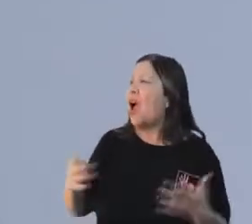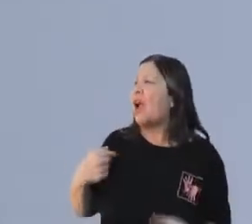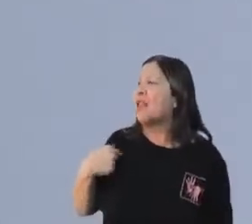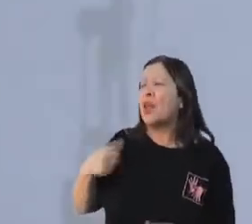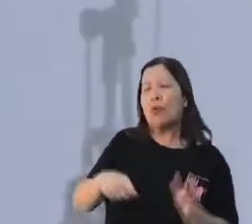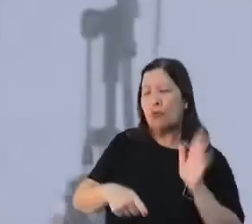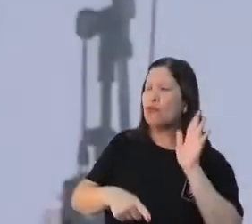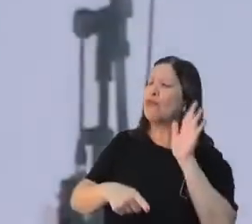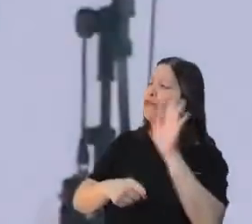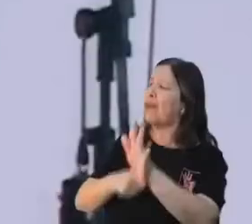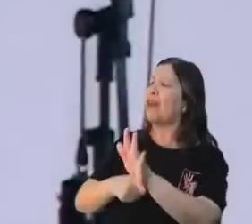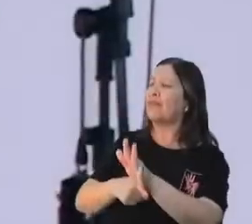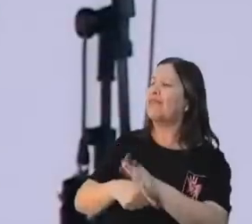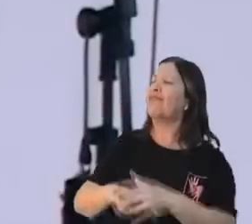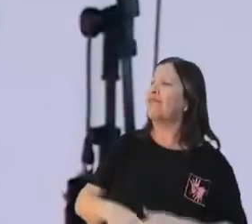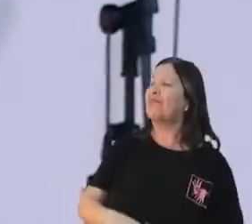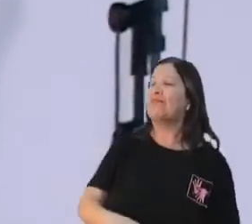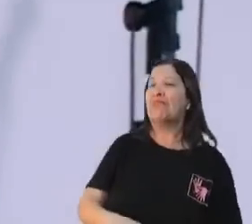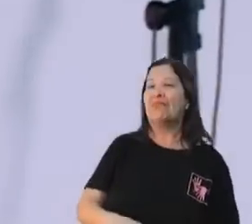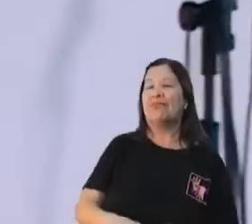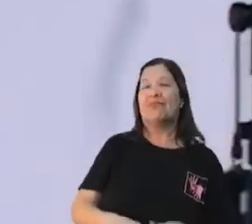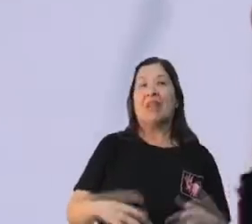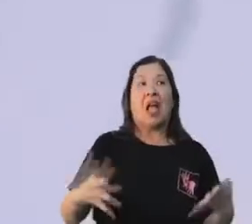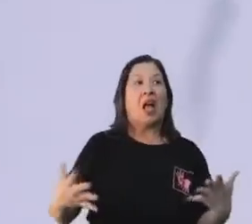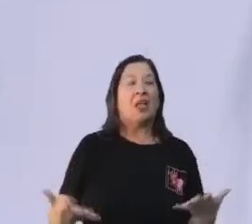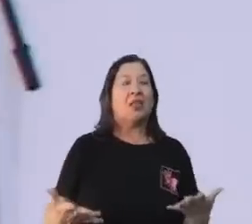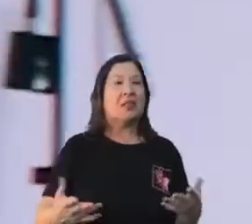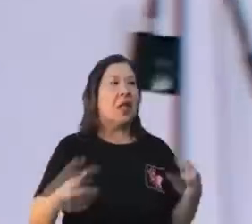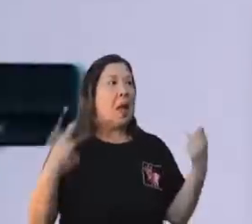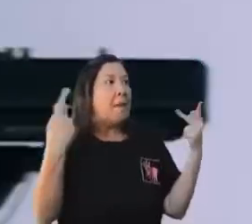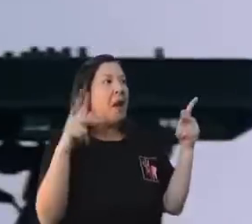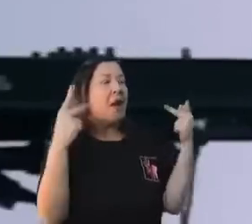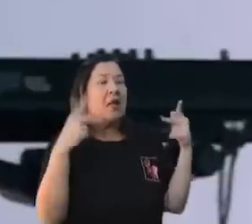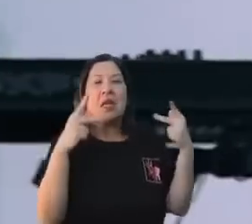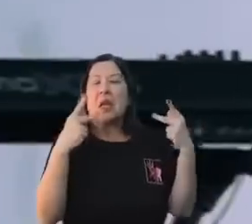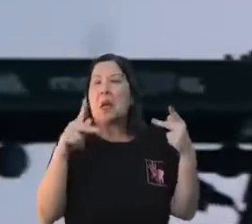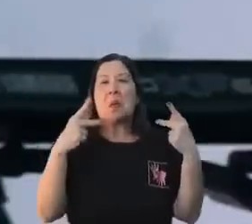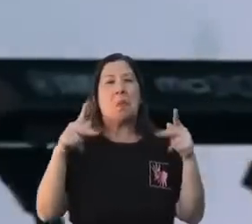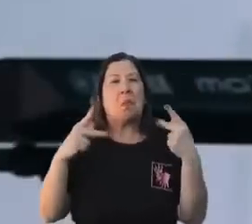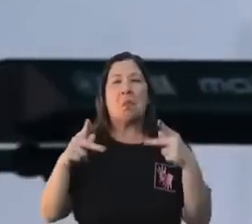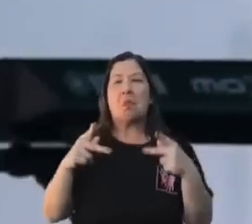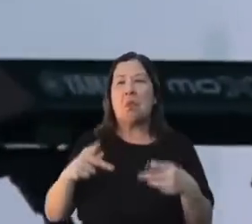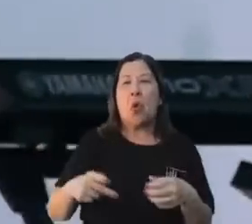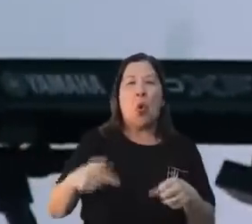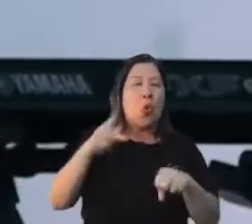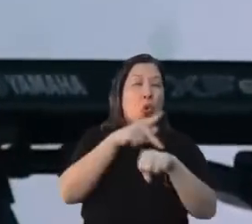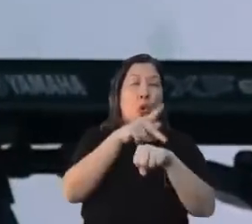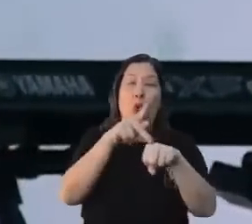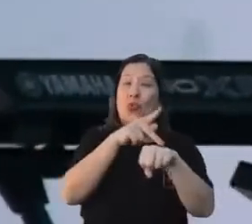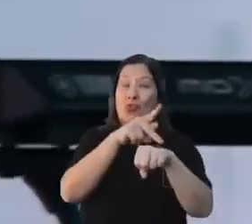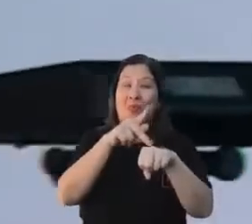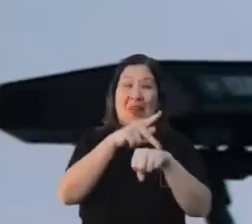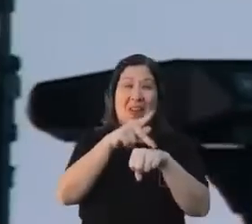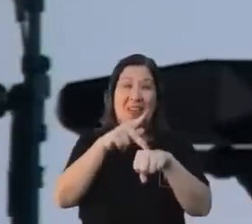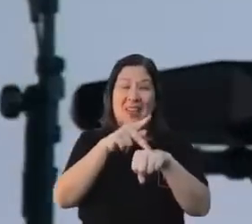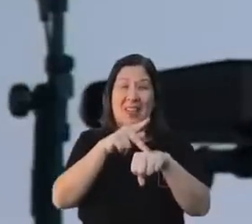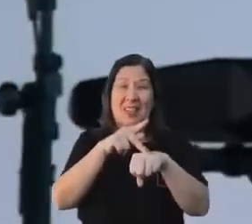precisar. Aí está pregando uma outra igreja, lá em Nova York, contou a história da mulher do